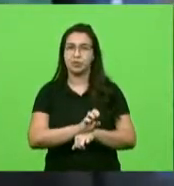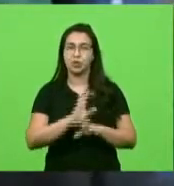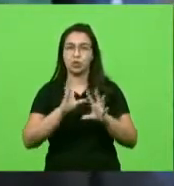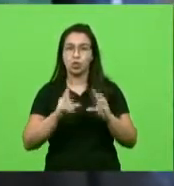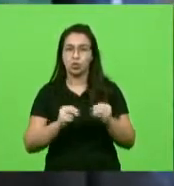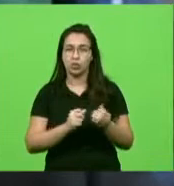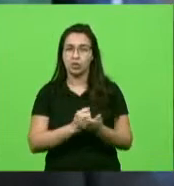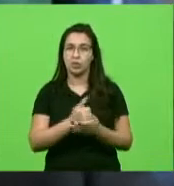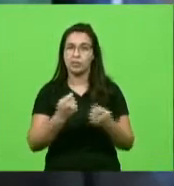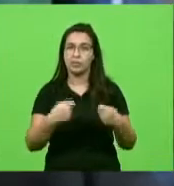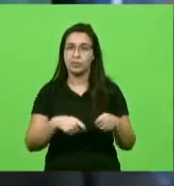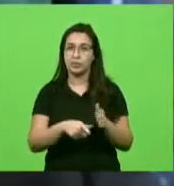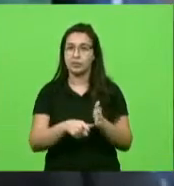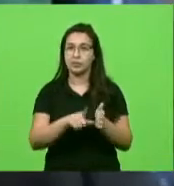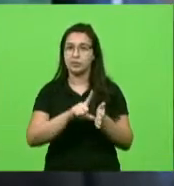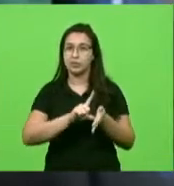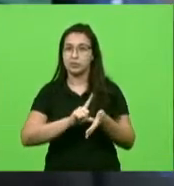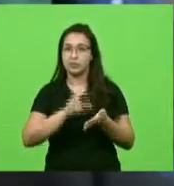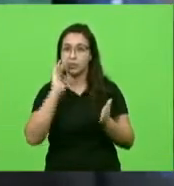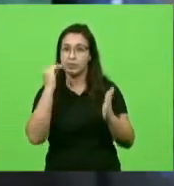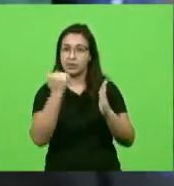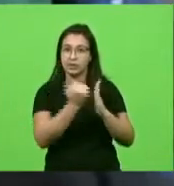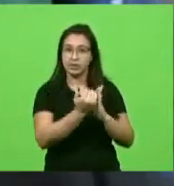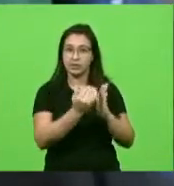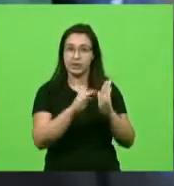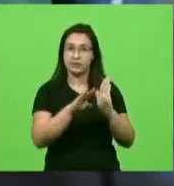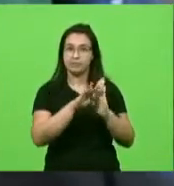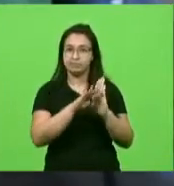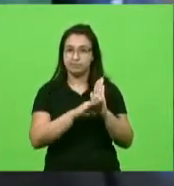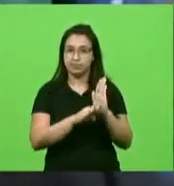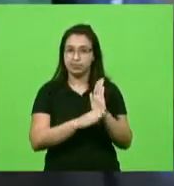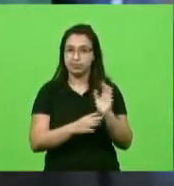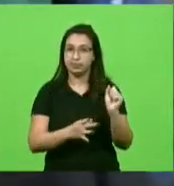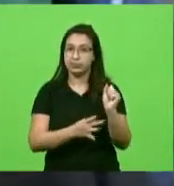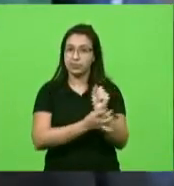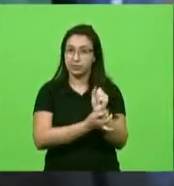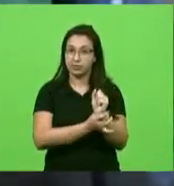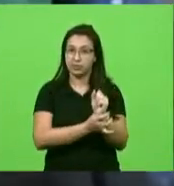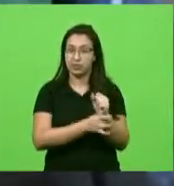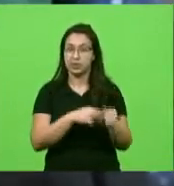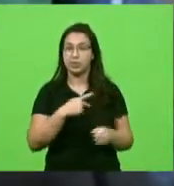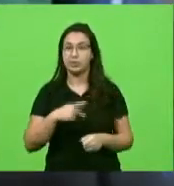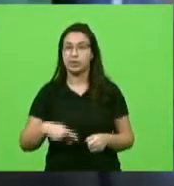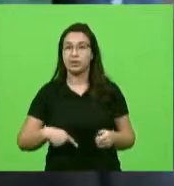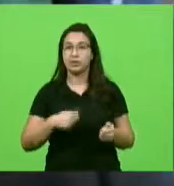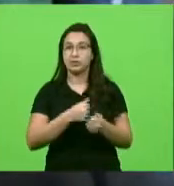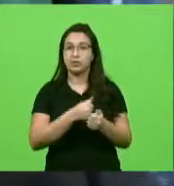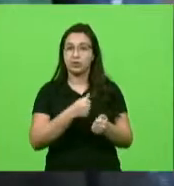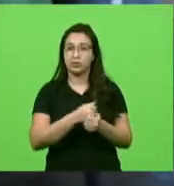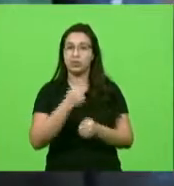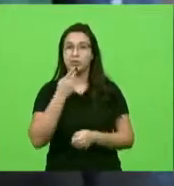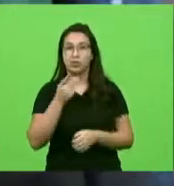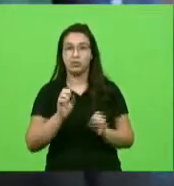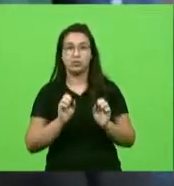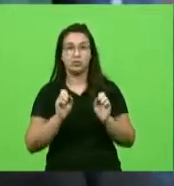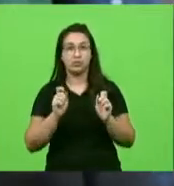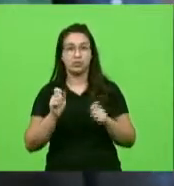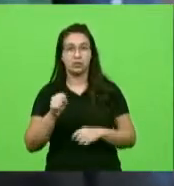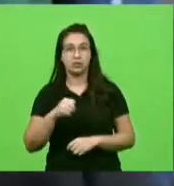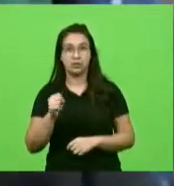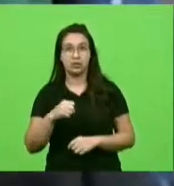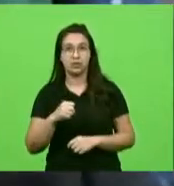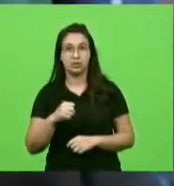pagamento antecipado, obedecer a essas cautelas. O senhor presidente do Tribunal de Contas disse: perfeito, por óbvio